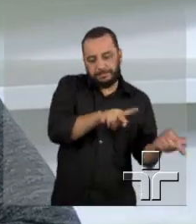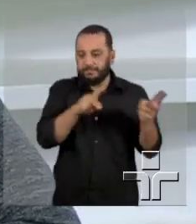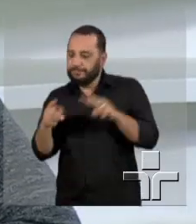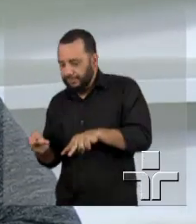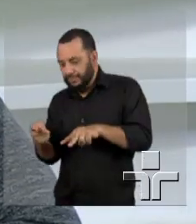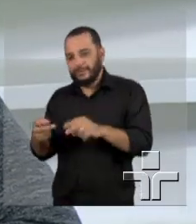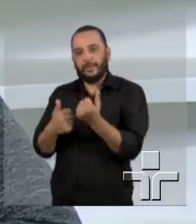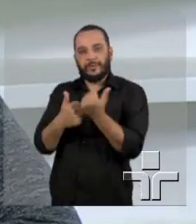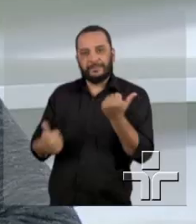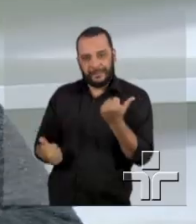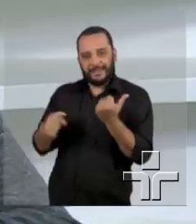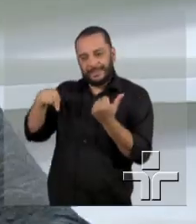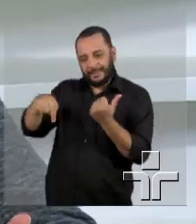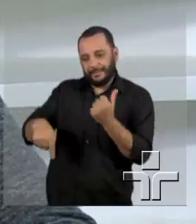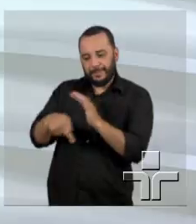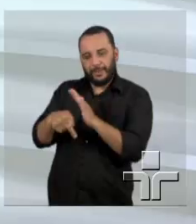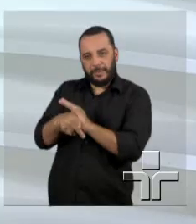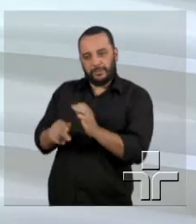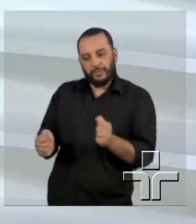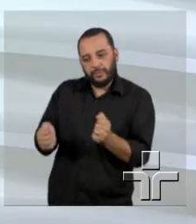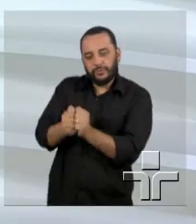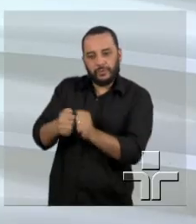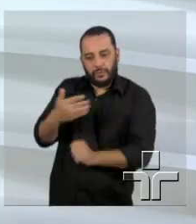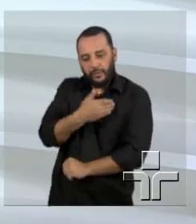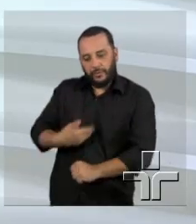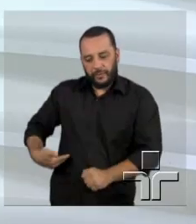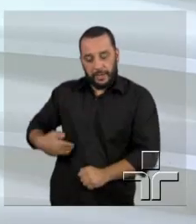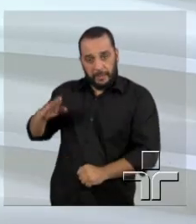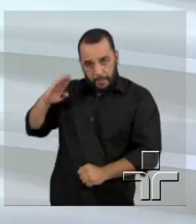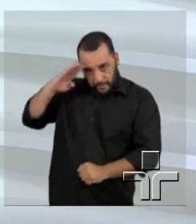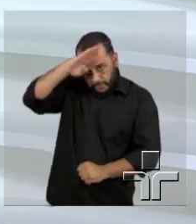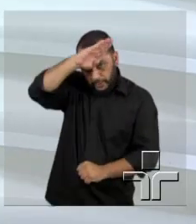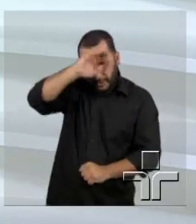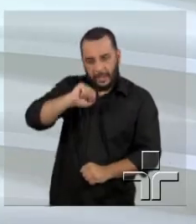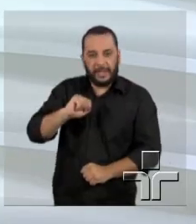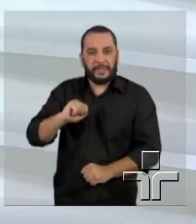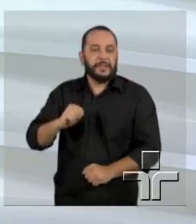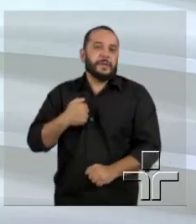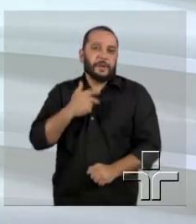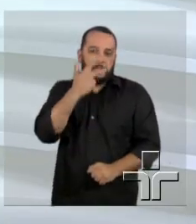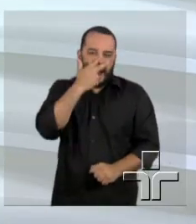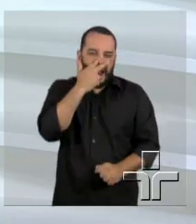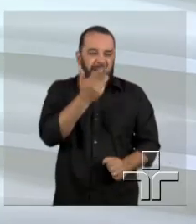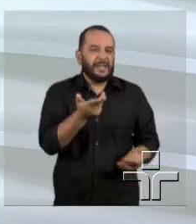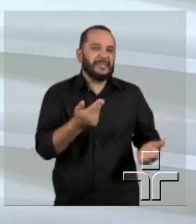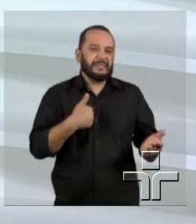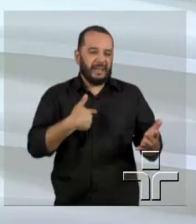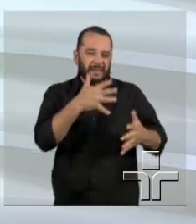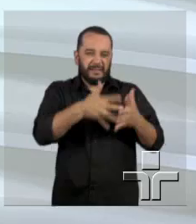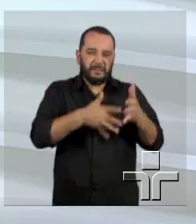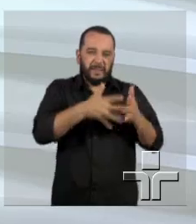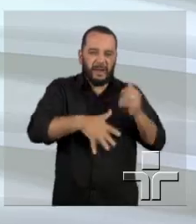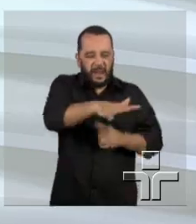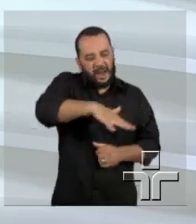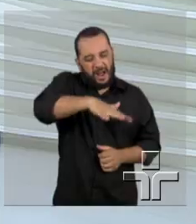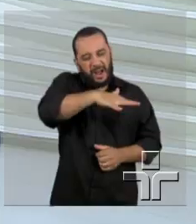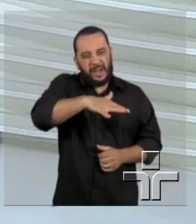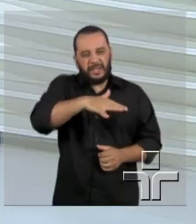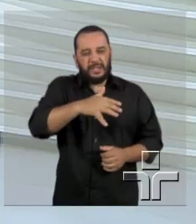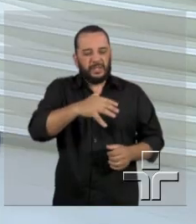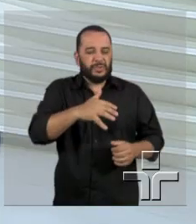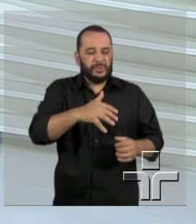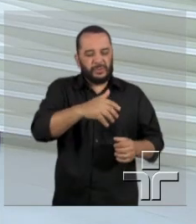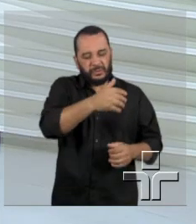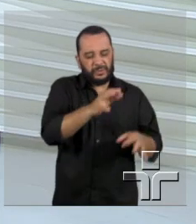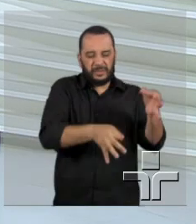cuia no governo Bolsonaro. O senhor disse que isso não colaborava para a imagem de independência do judiciário. Como é que o senhor vê hoje